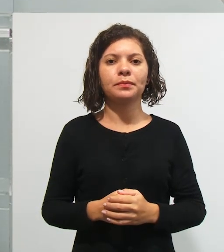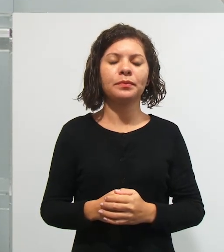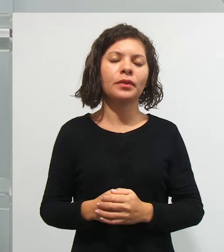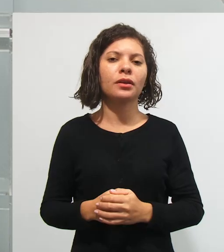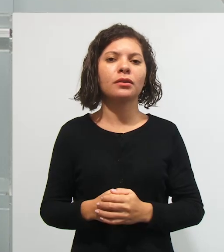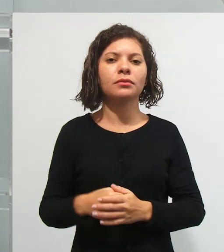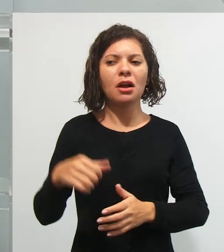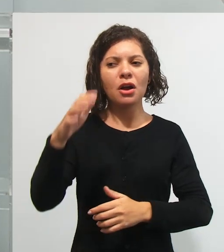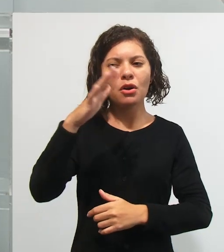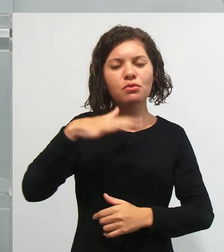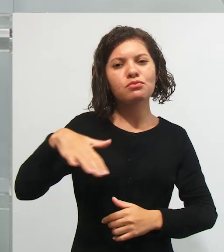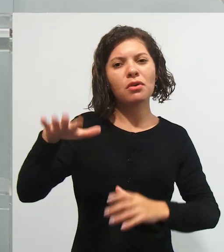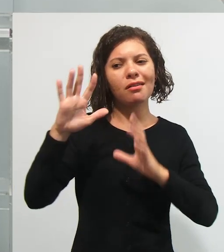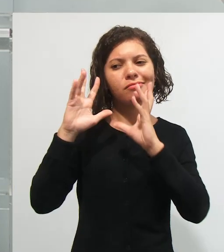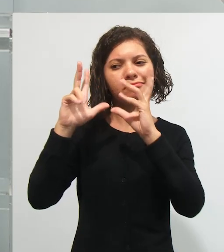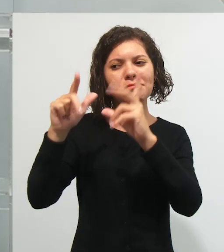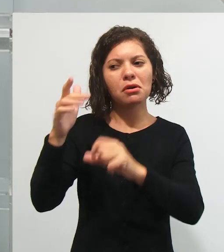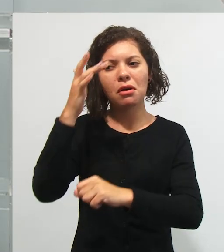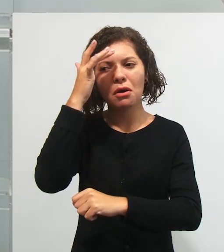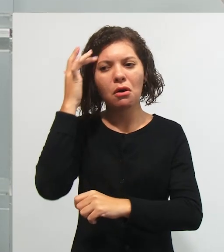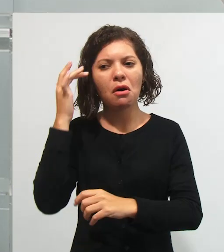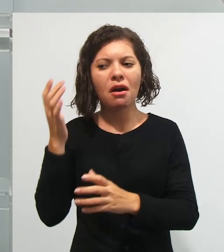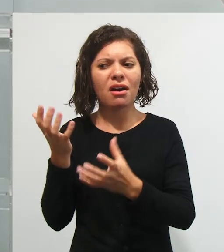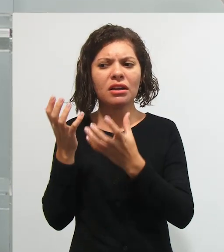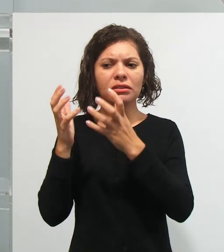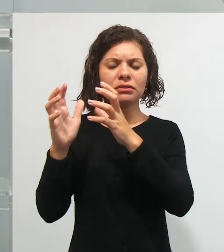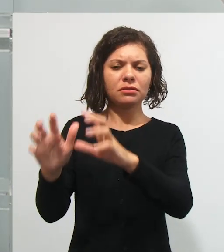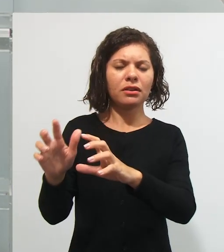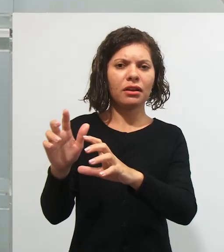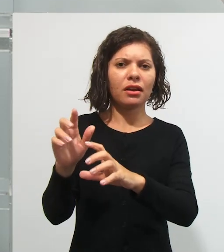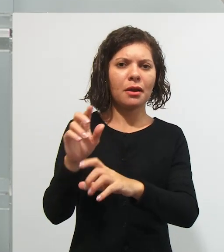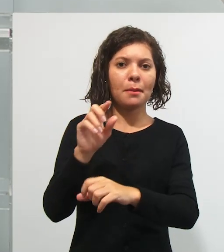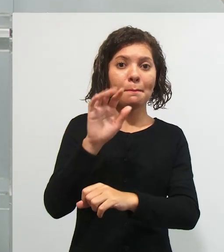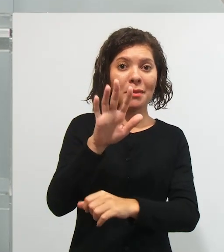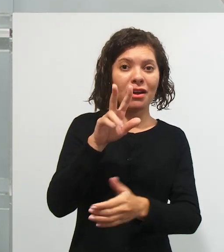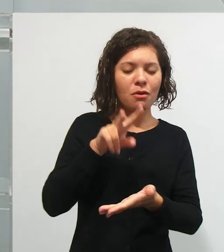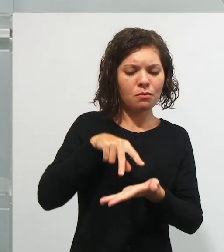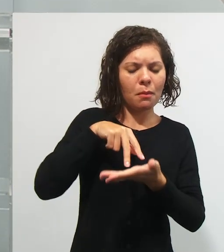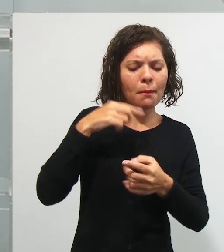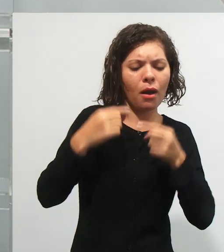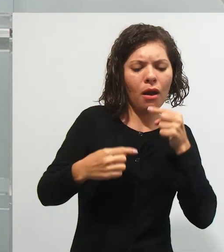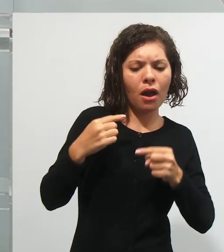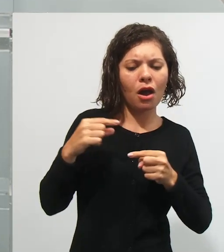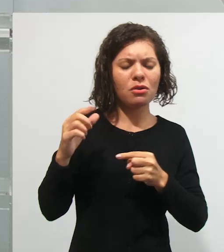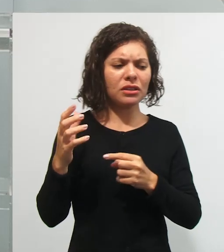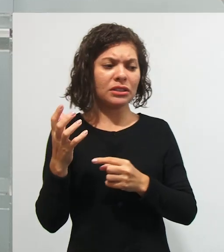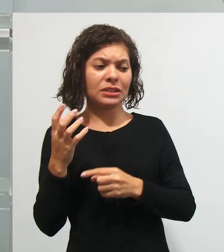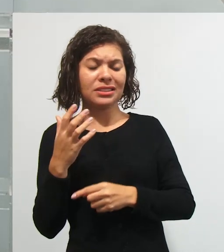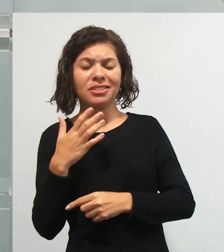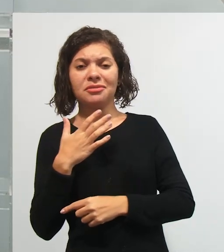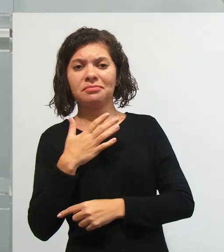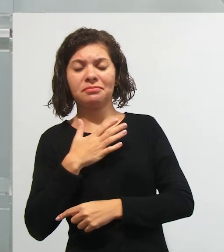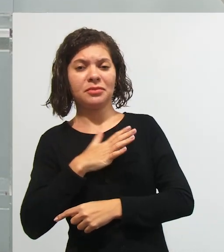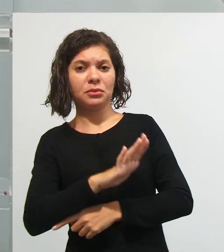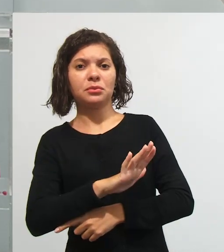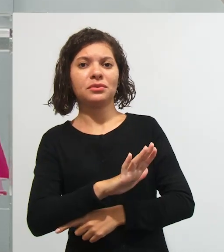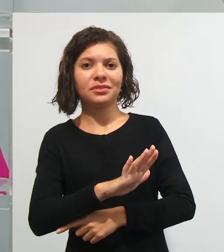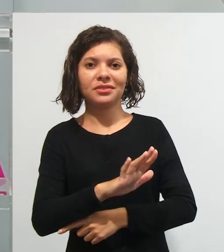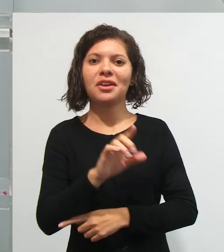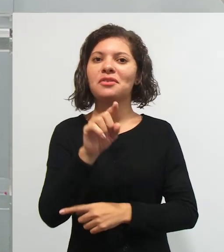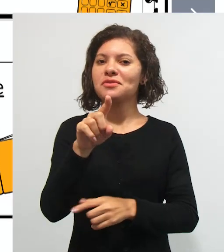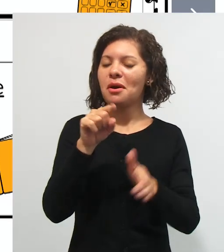Aí você começa a incomodar. Quando você começar a incomodar, você sabe que você é um pesquisador político. Ai, que